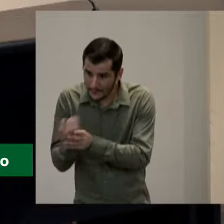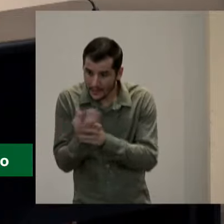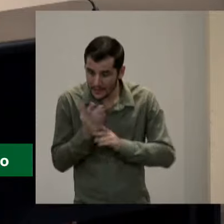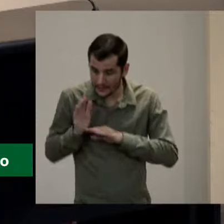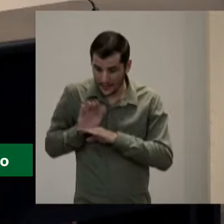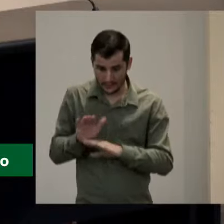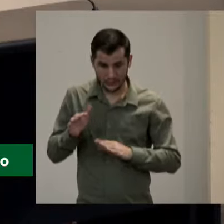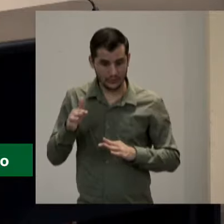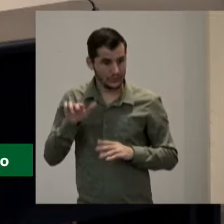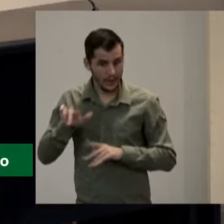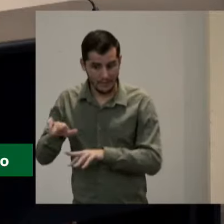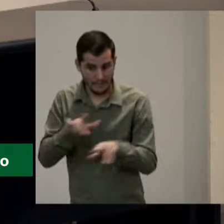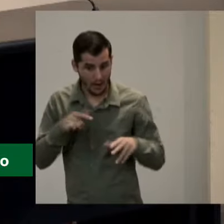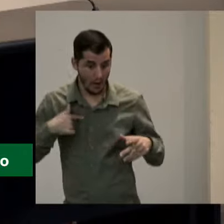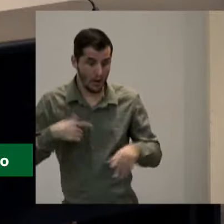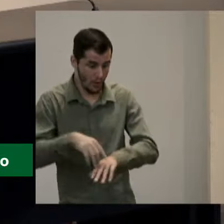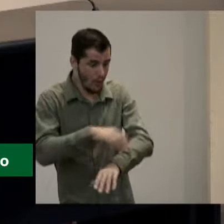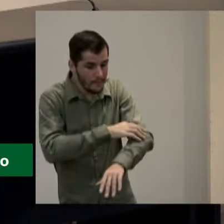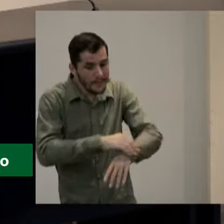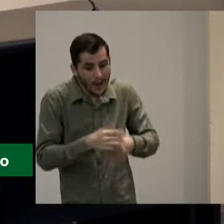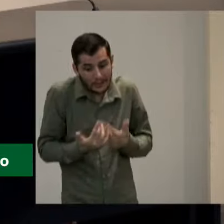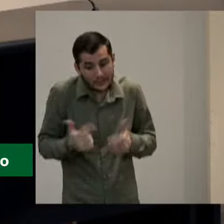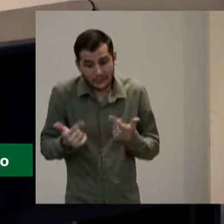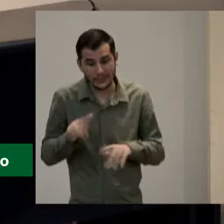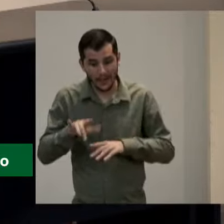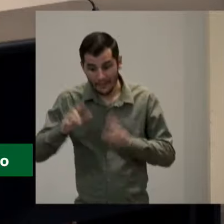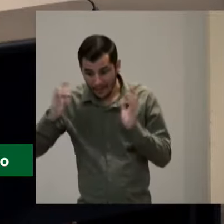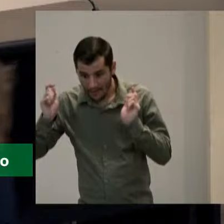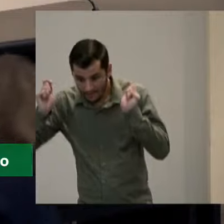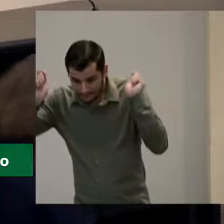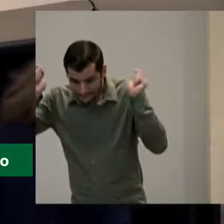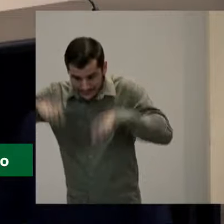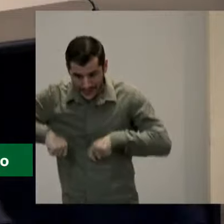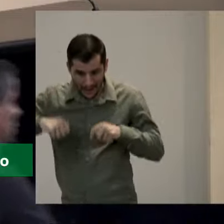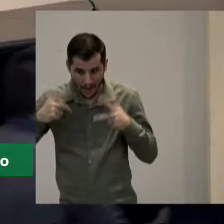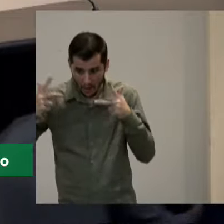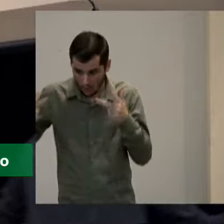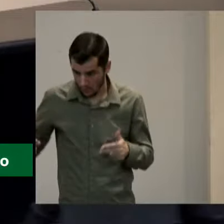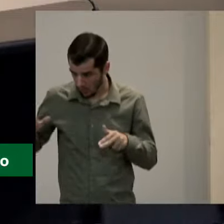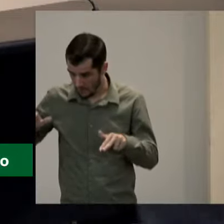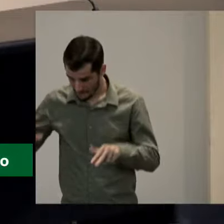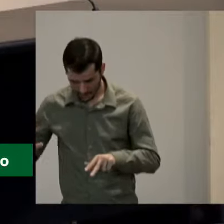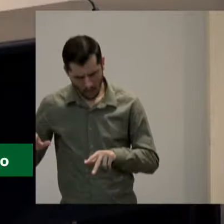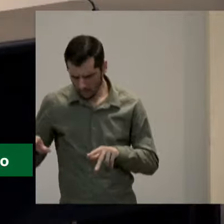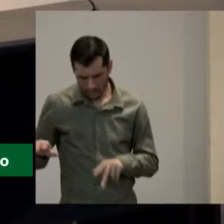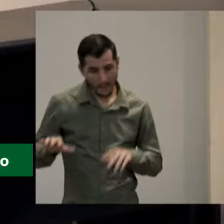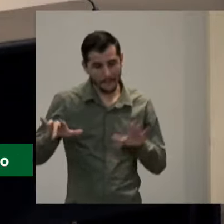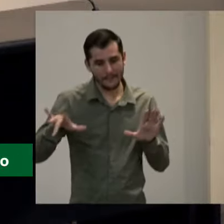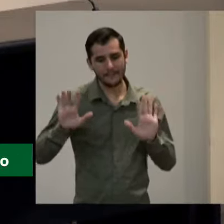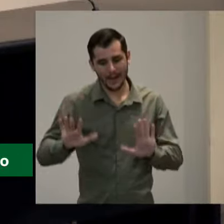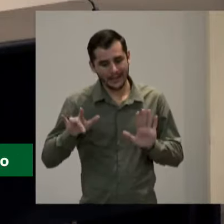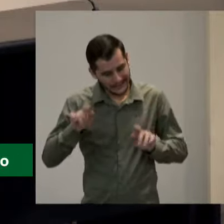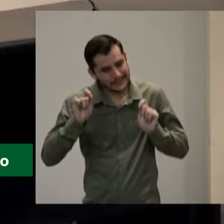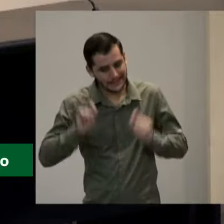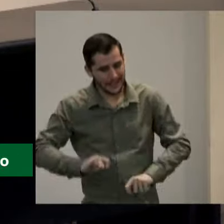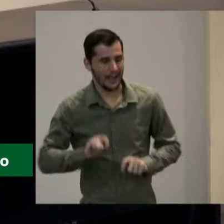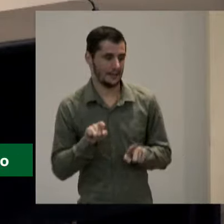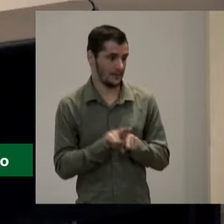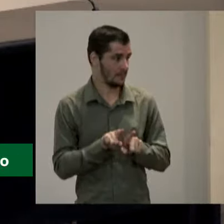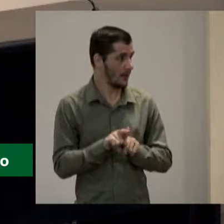braços. Eu não plantava com a mesma eficiência. E aí nós podemos atribuir isso à questão da avaliação.